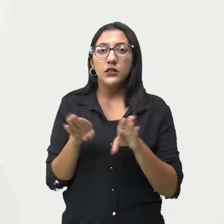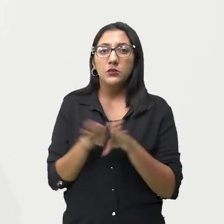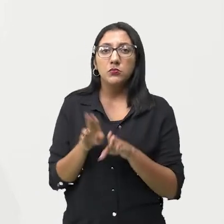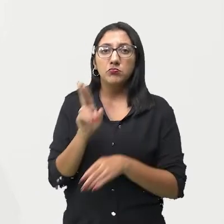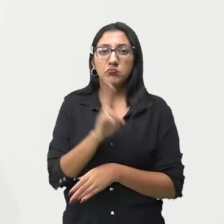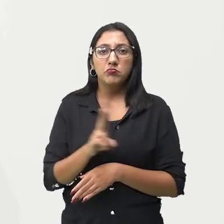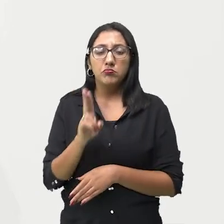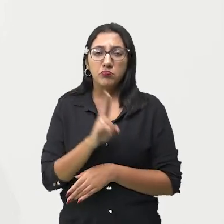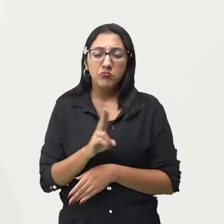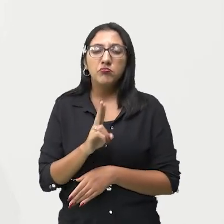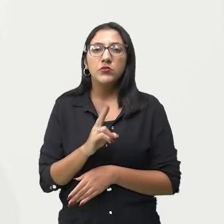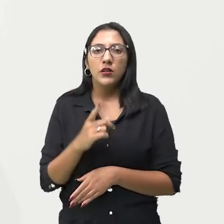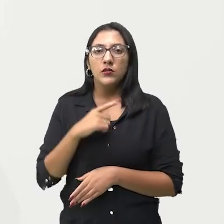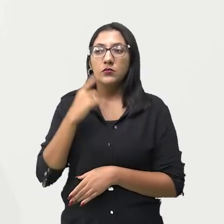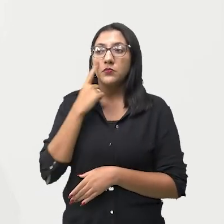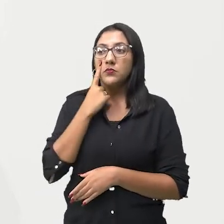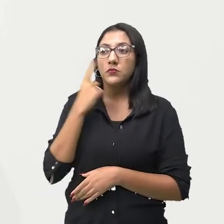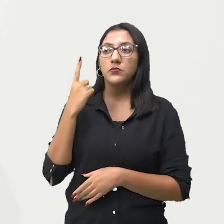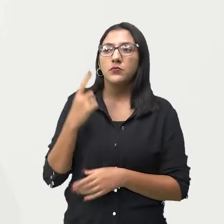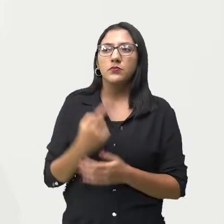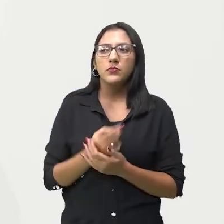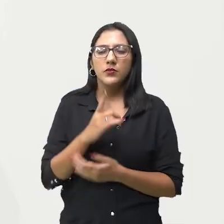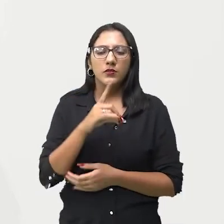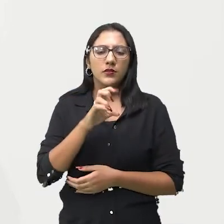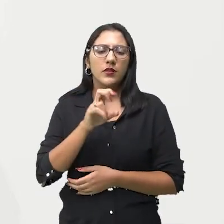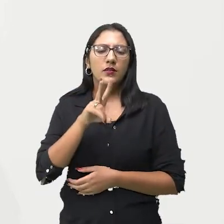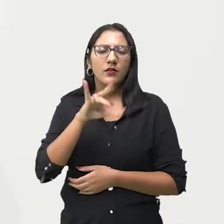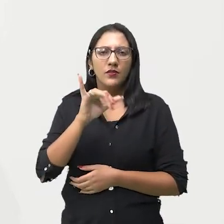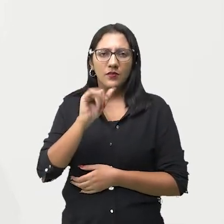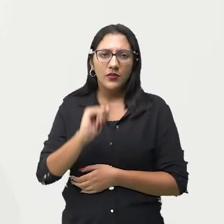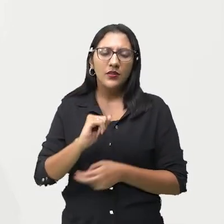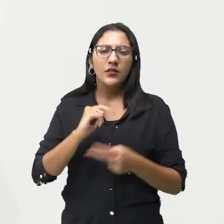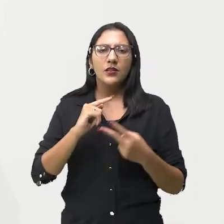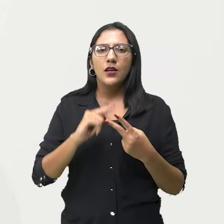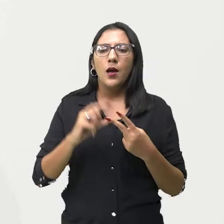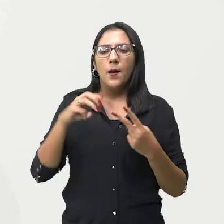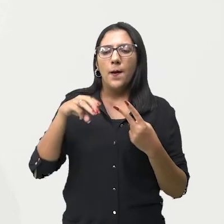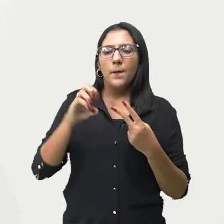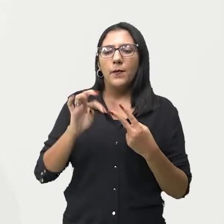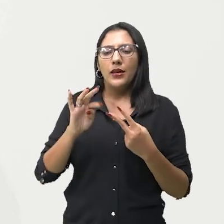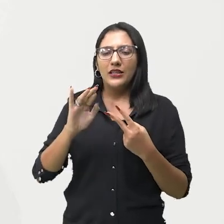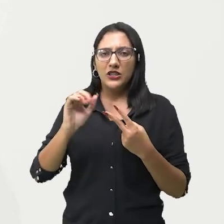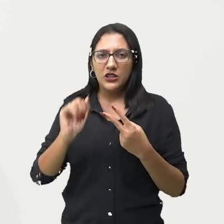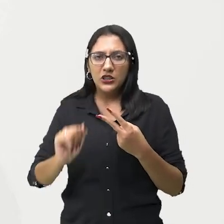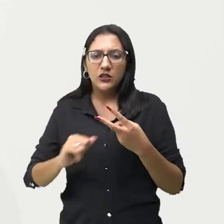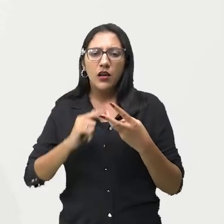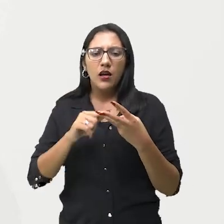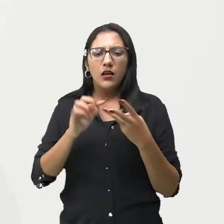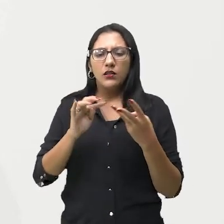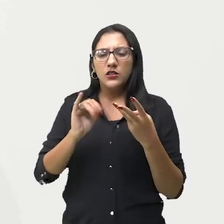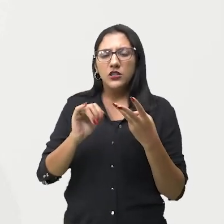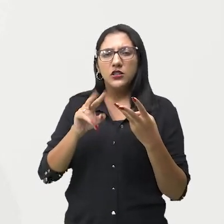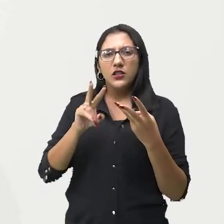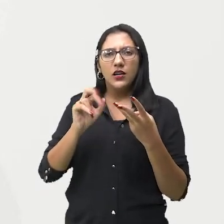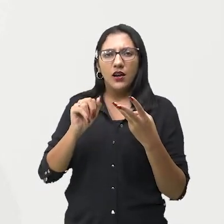pretérito imperfeito são essas: devia andar, metia,